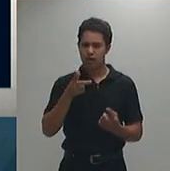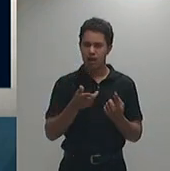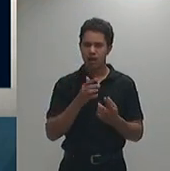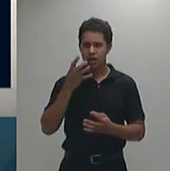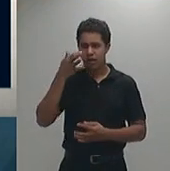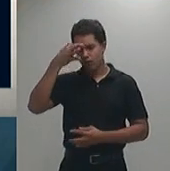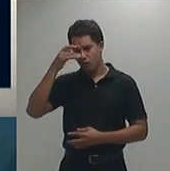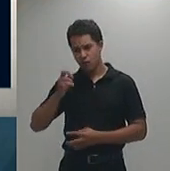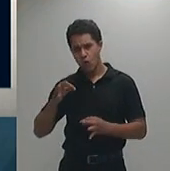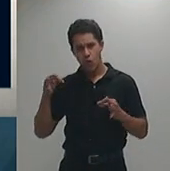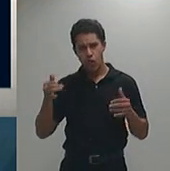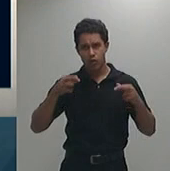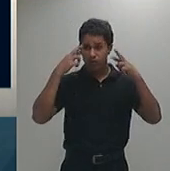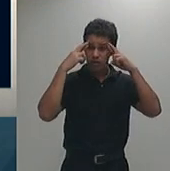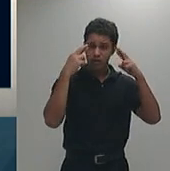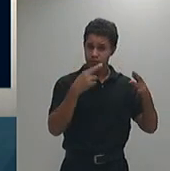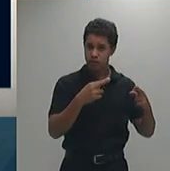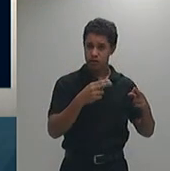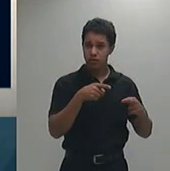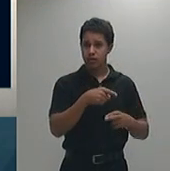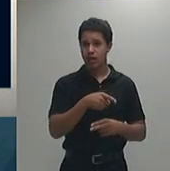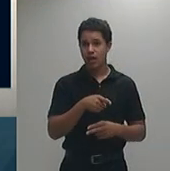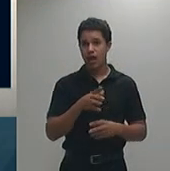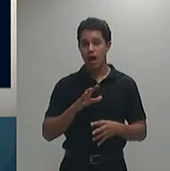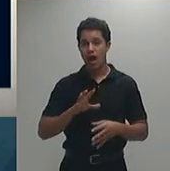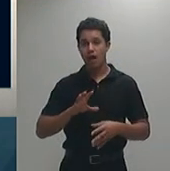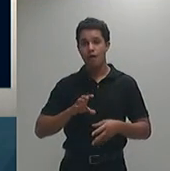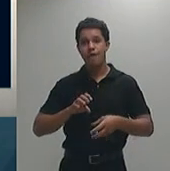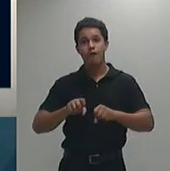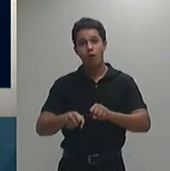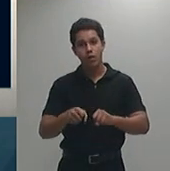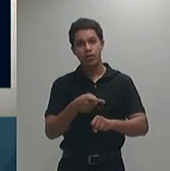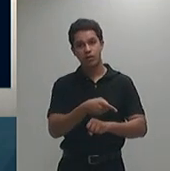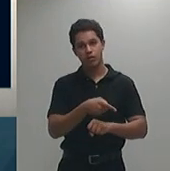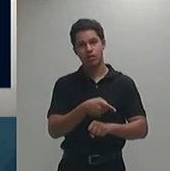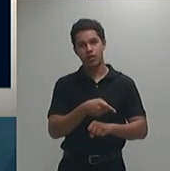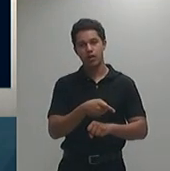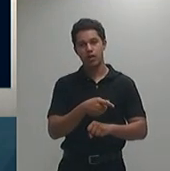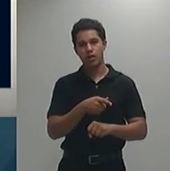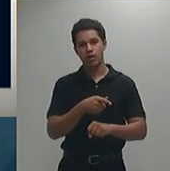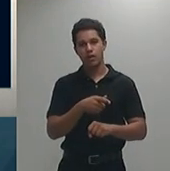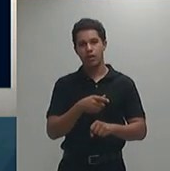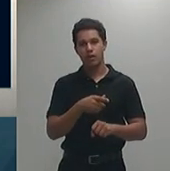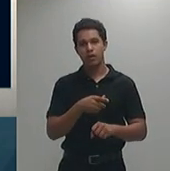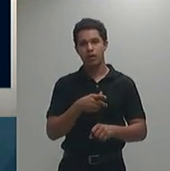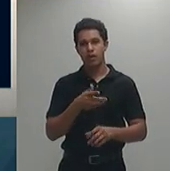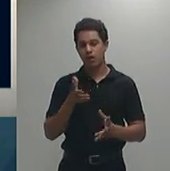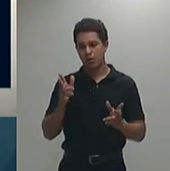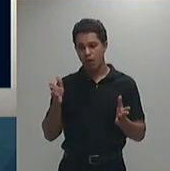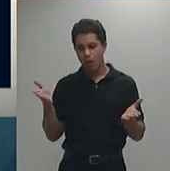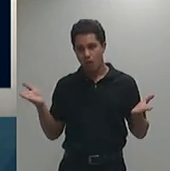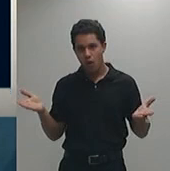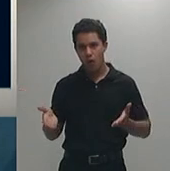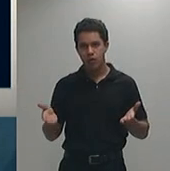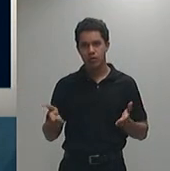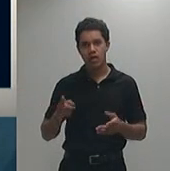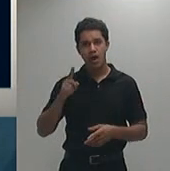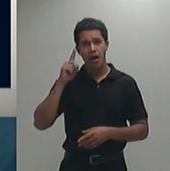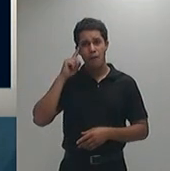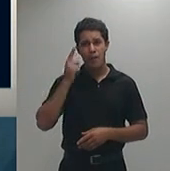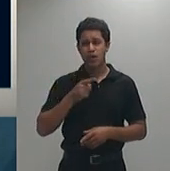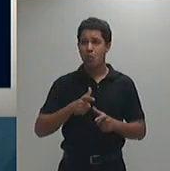que a formação de um precedente qualificado no caso de hoje demanda uma maior reflexão